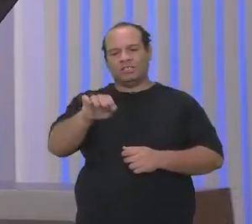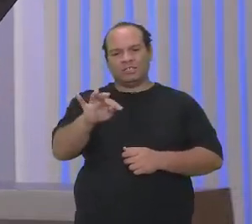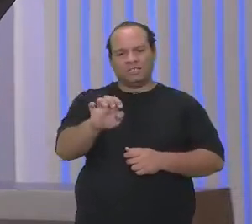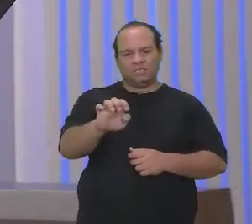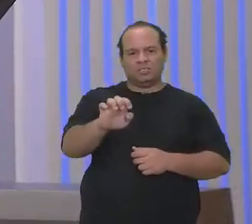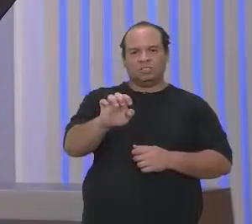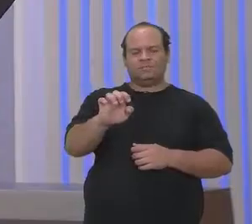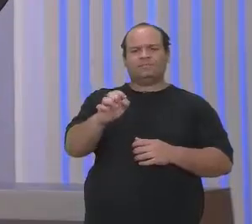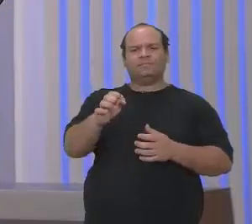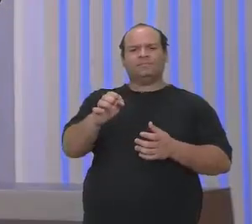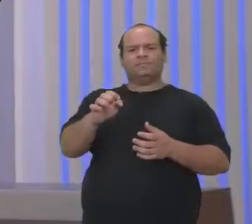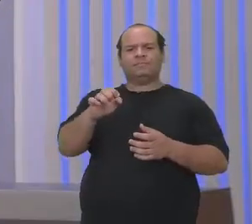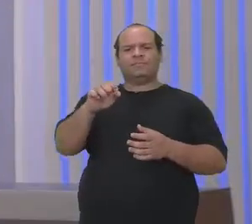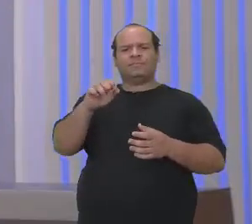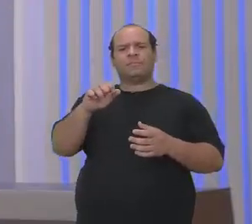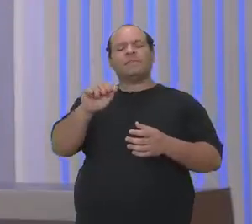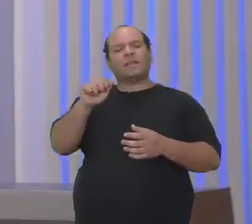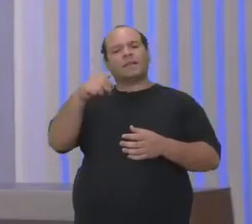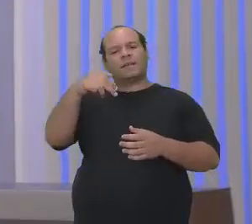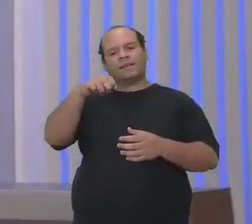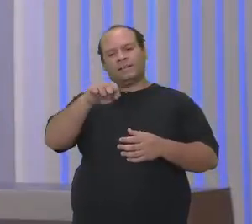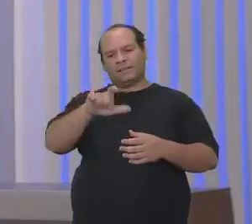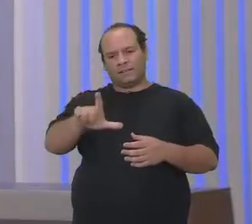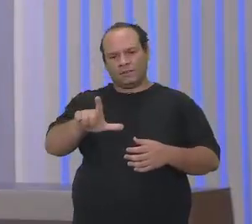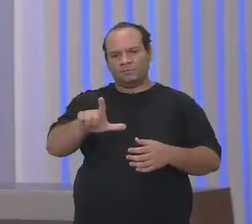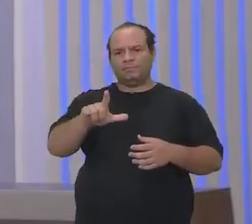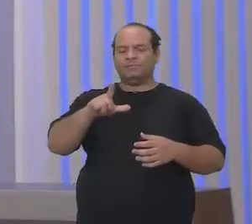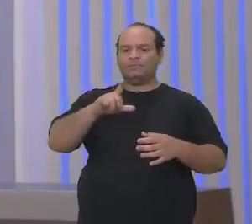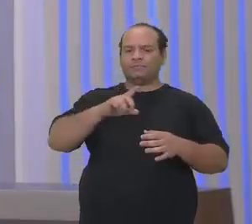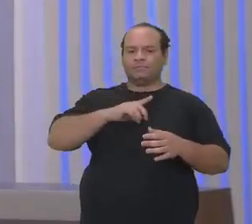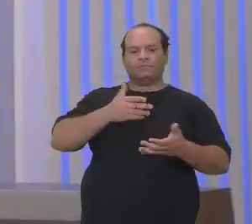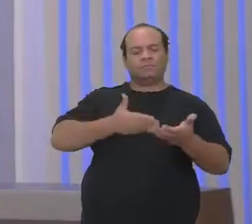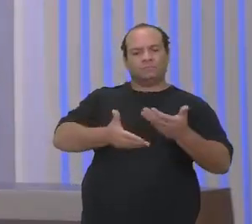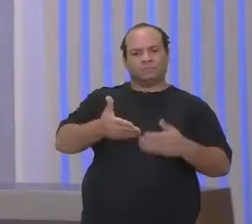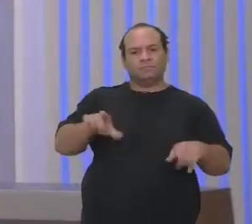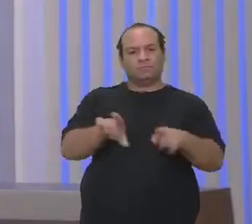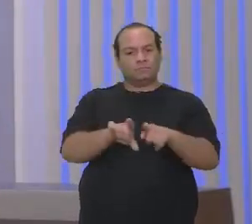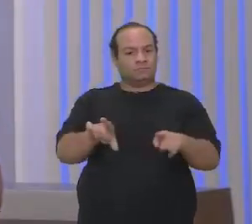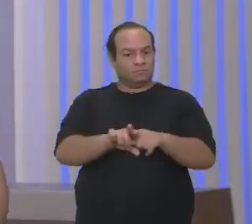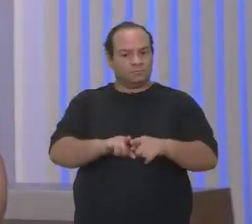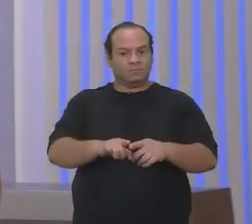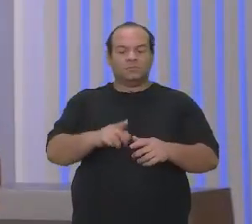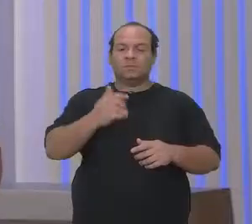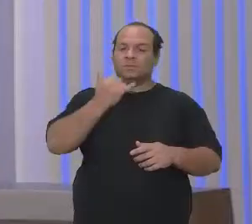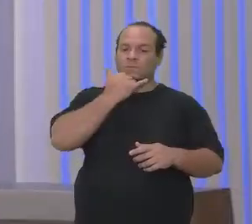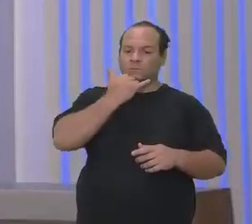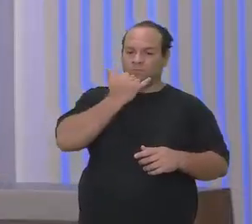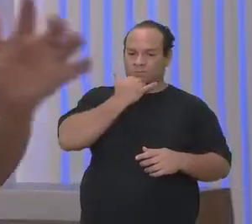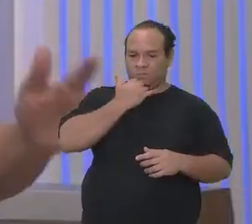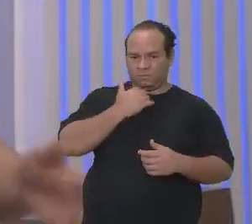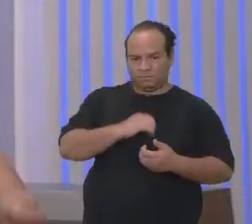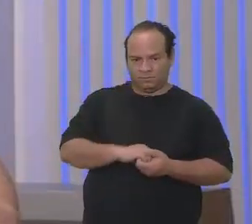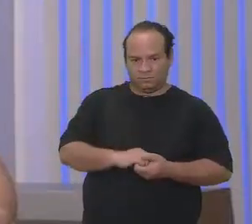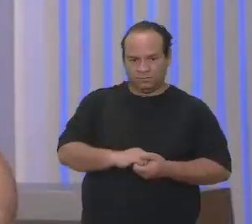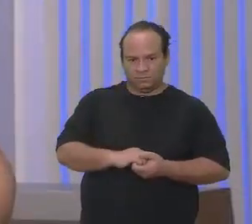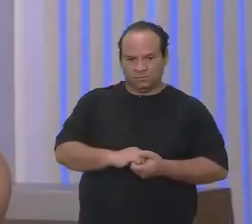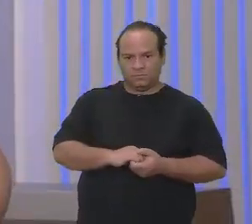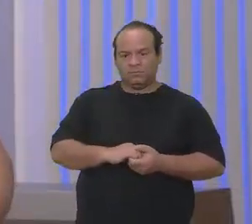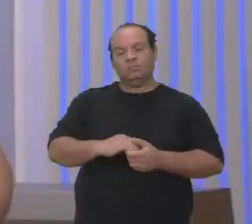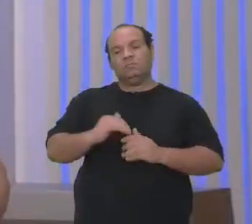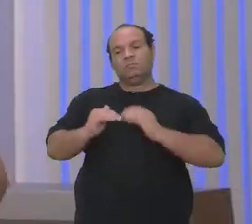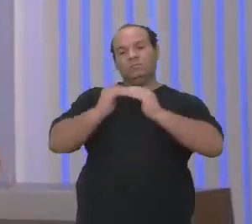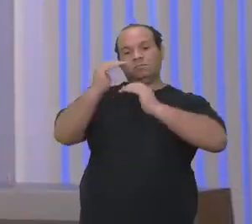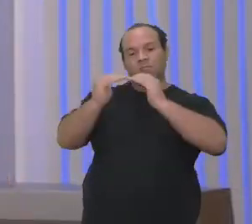Agência Nacional de Energia Elétrica. Temos interações também, desculpa. No